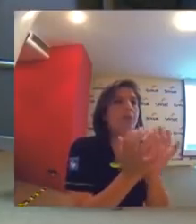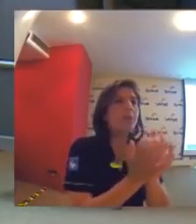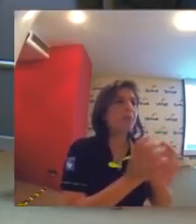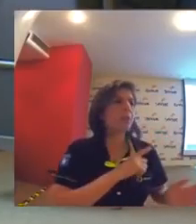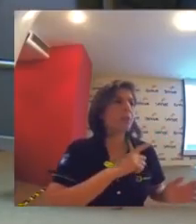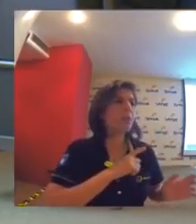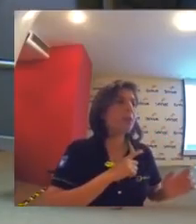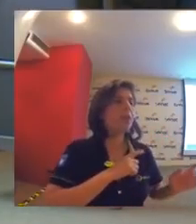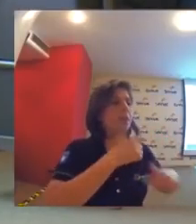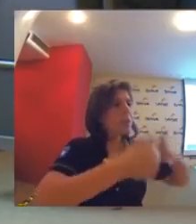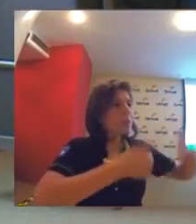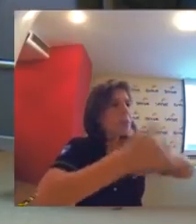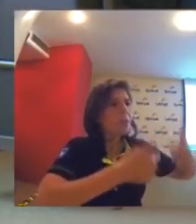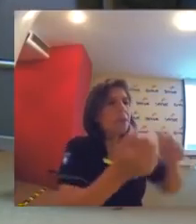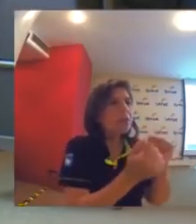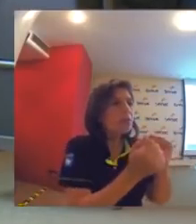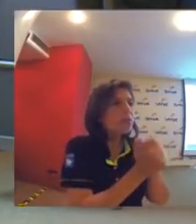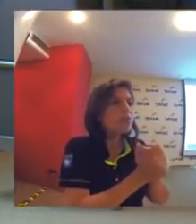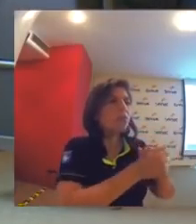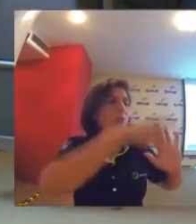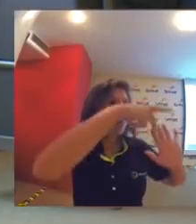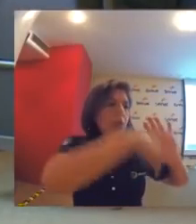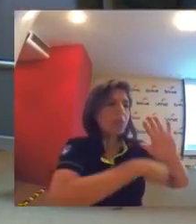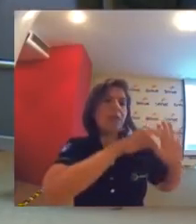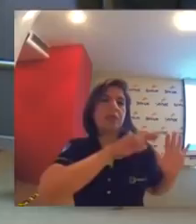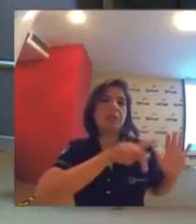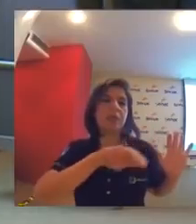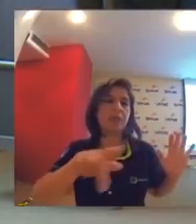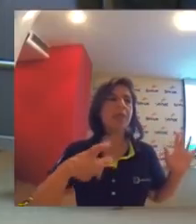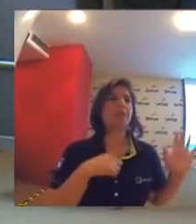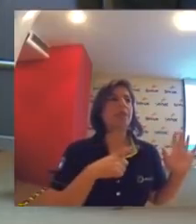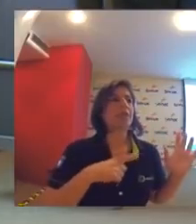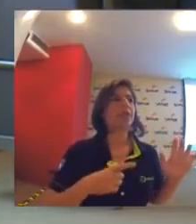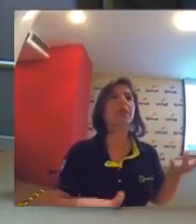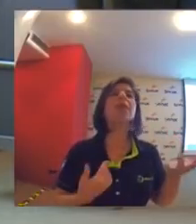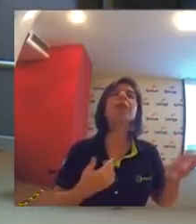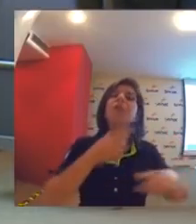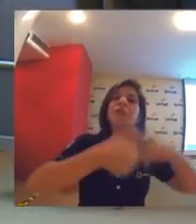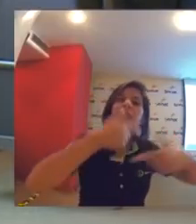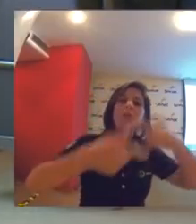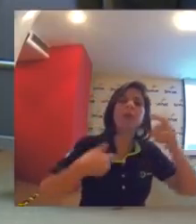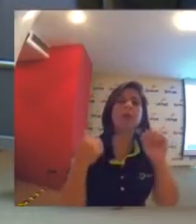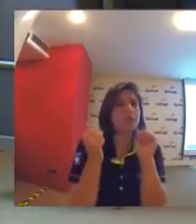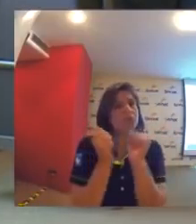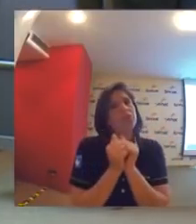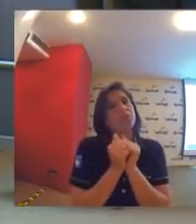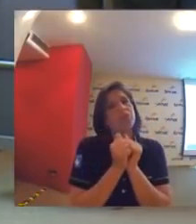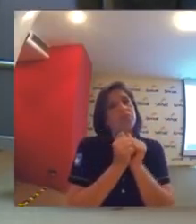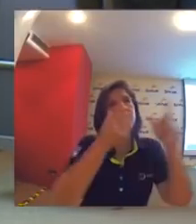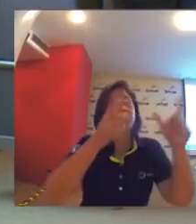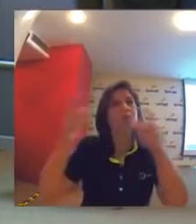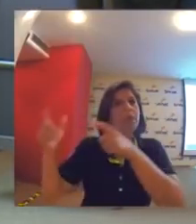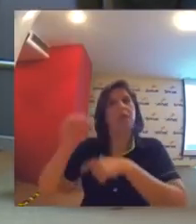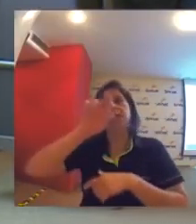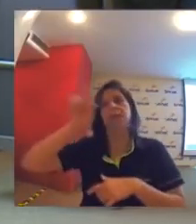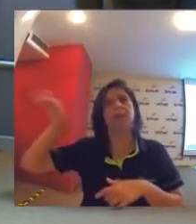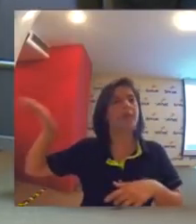uma das escolas. Então, acho que isso reforça a importância desse trabalho que eles já estão realizando. E a gente tem 2 perguntas,